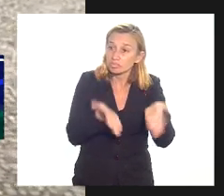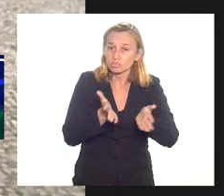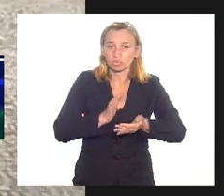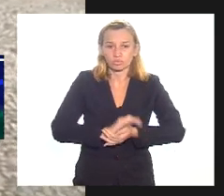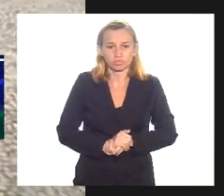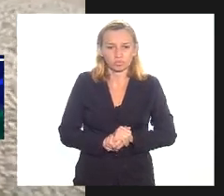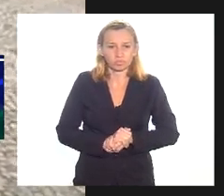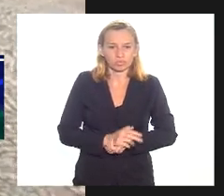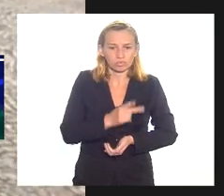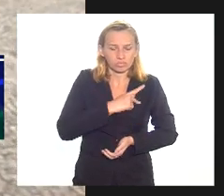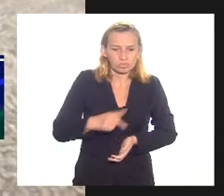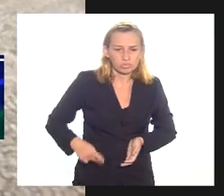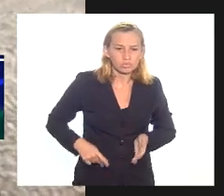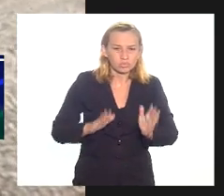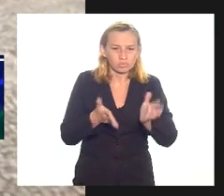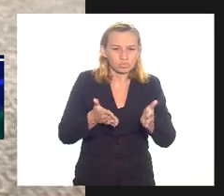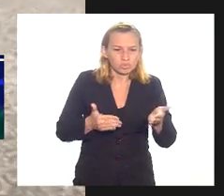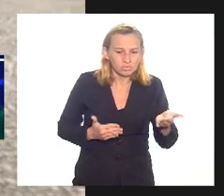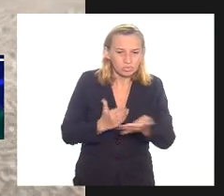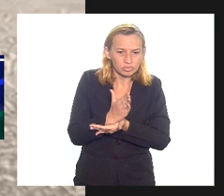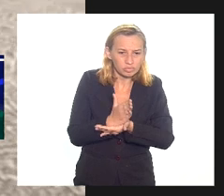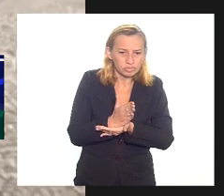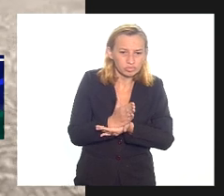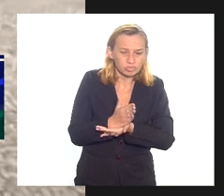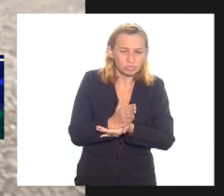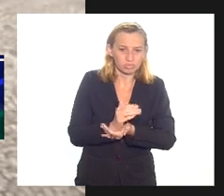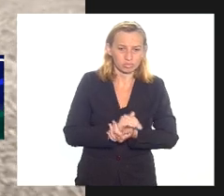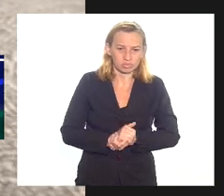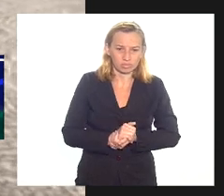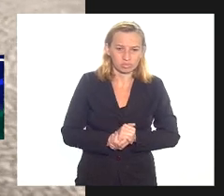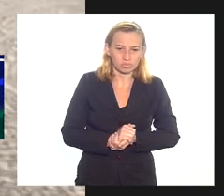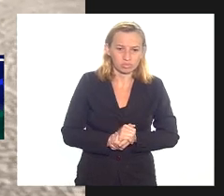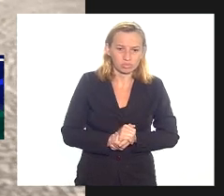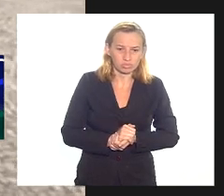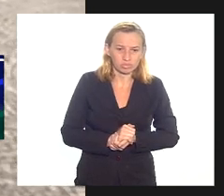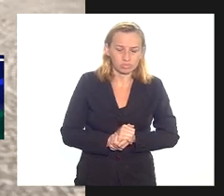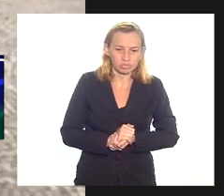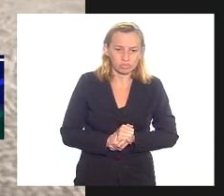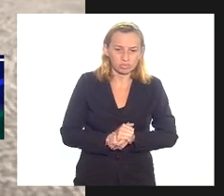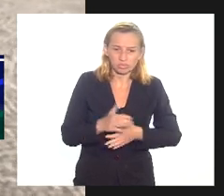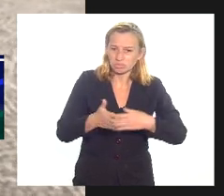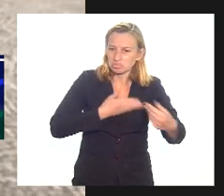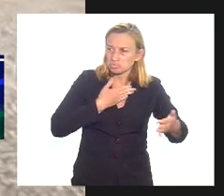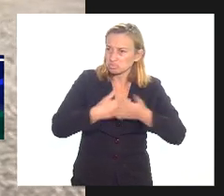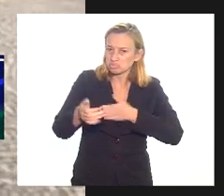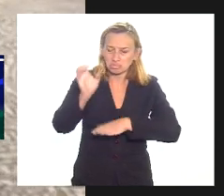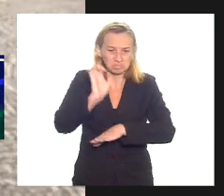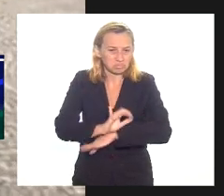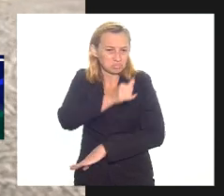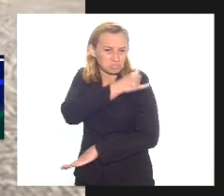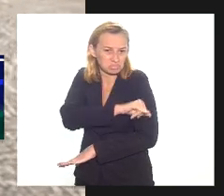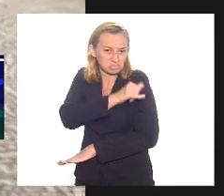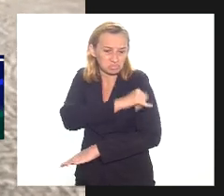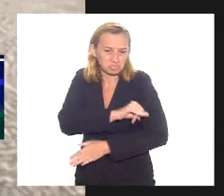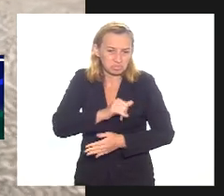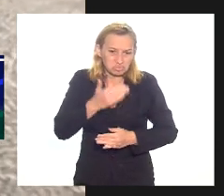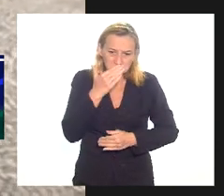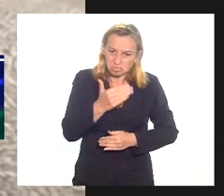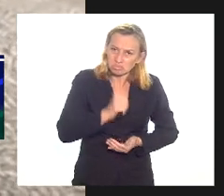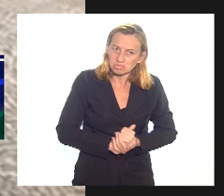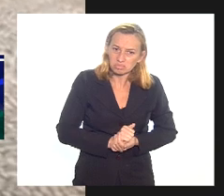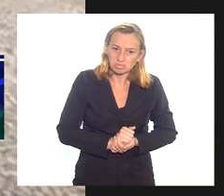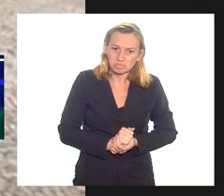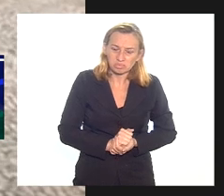Senhor presidente, hoje foi aprovado de forma inédita. Em qualquer estado brasileiro, o Rio de Janeiro saiu na frente para